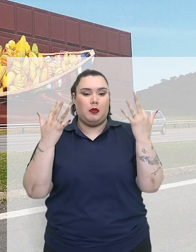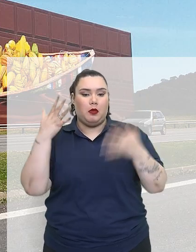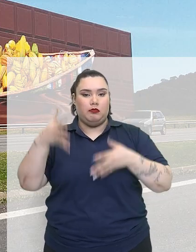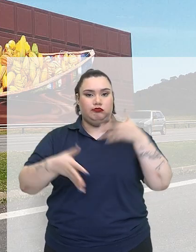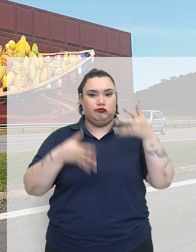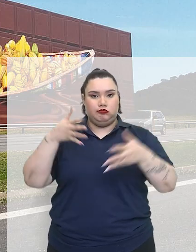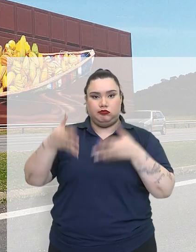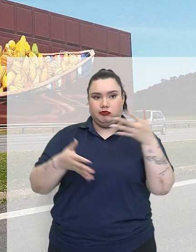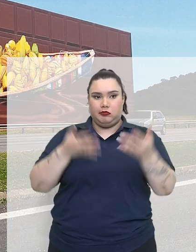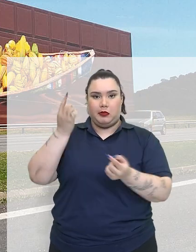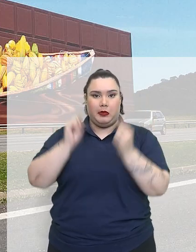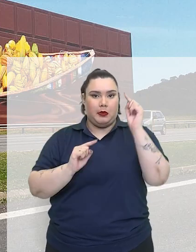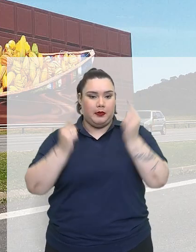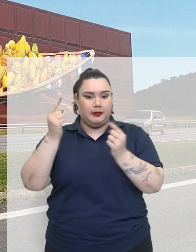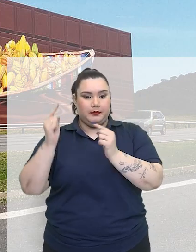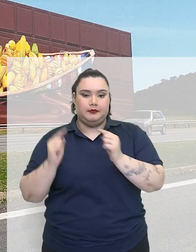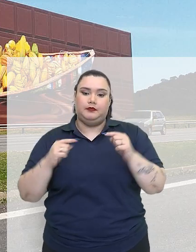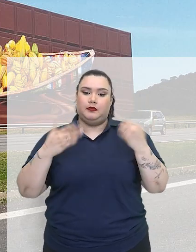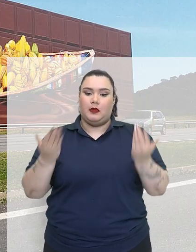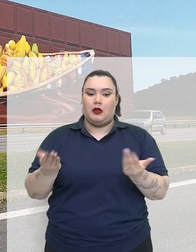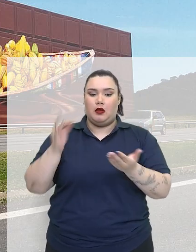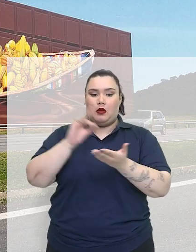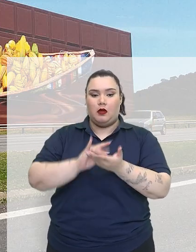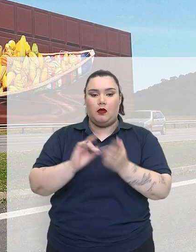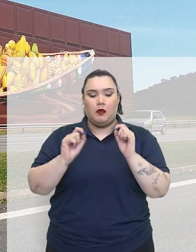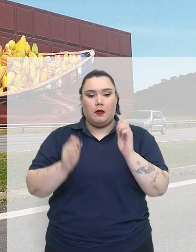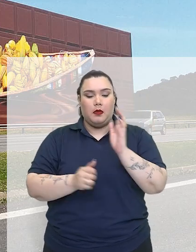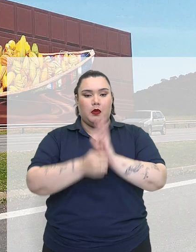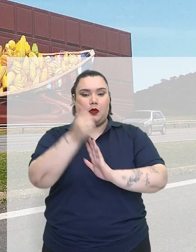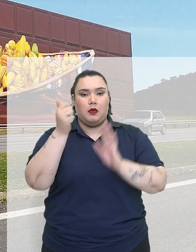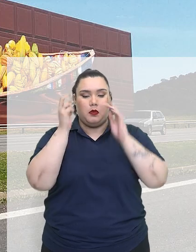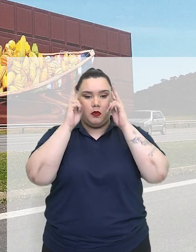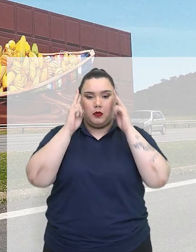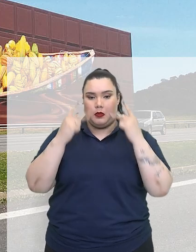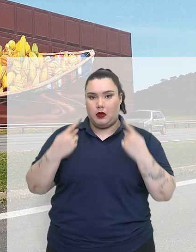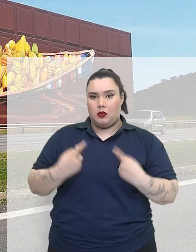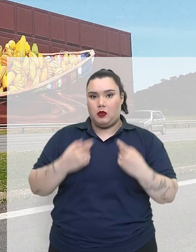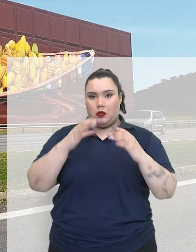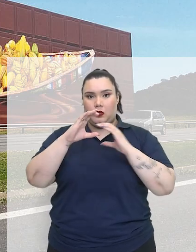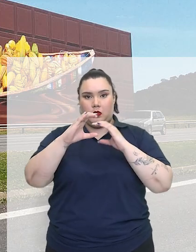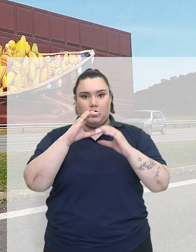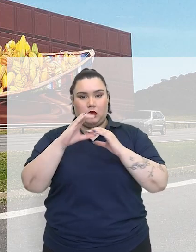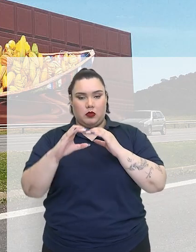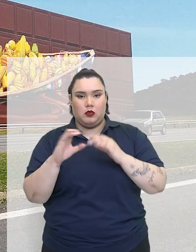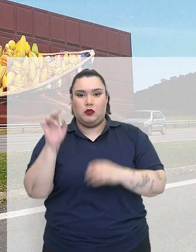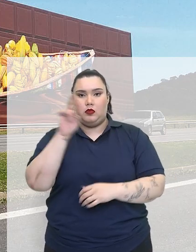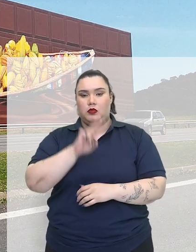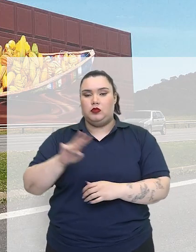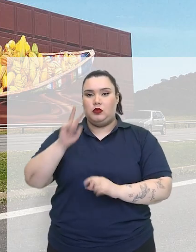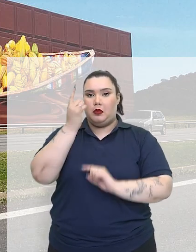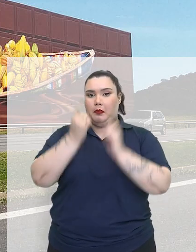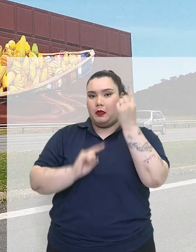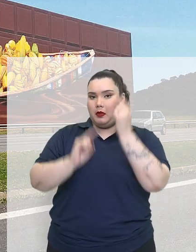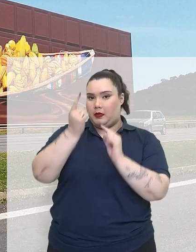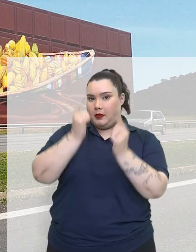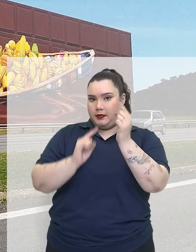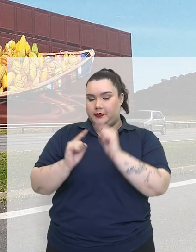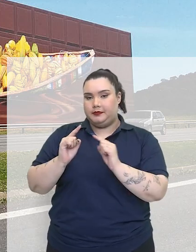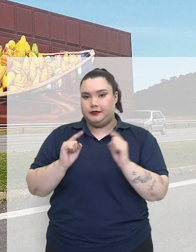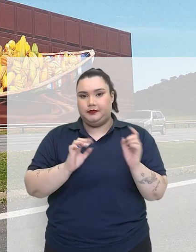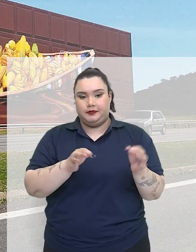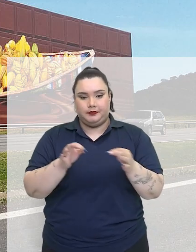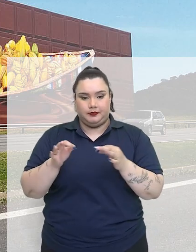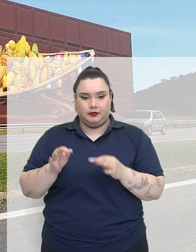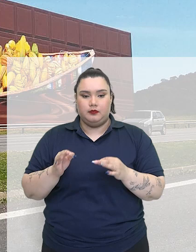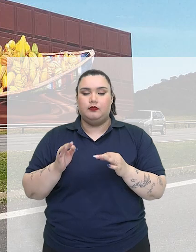essa teoria, afirma-se que os primeiros seres humanos eles se comunicavam através de gestos,